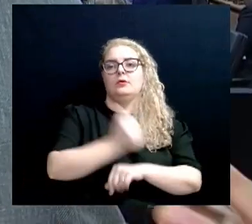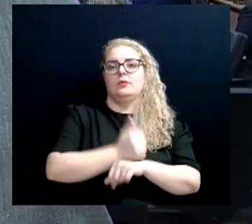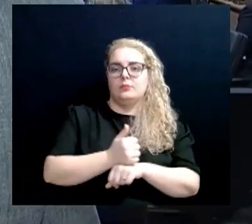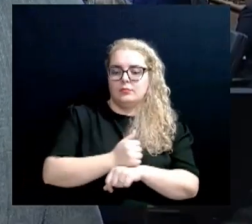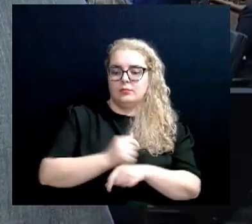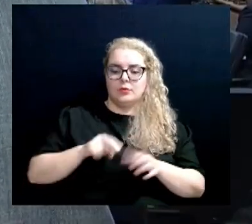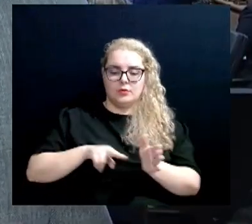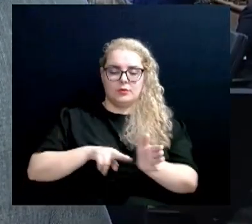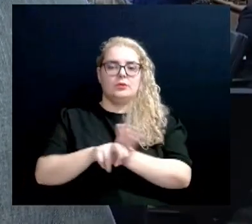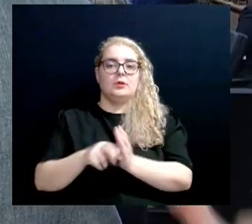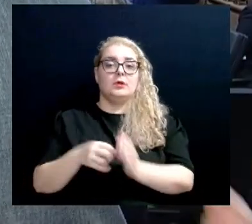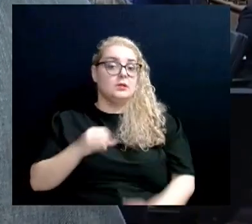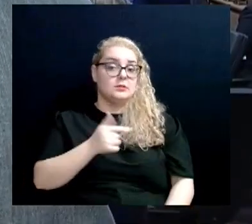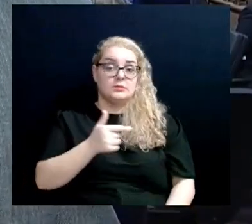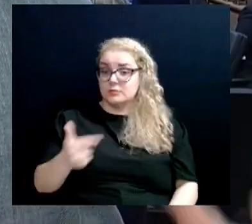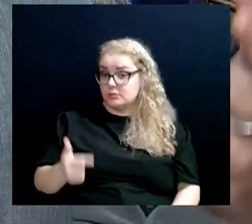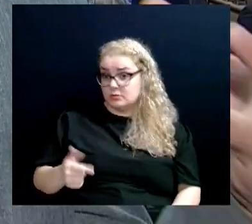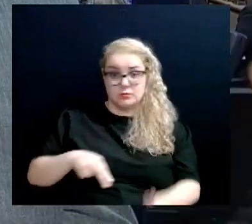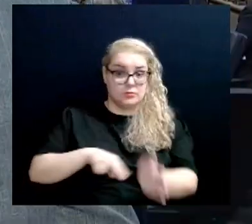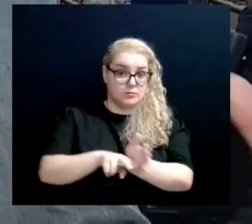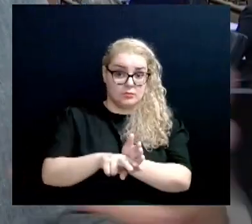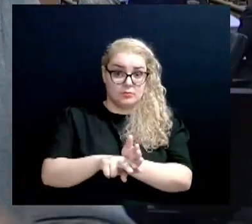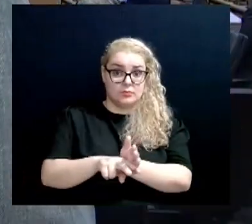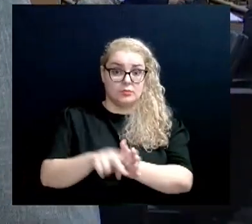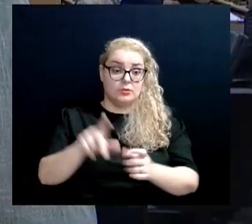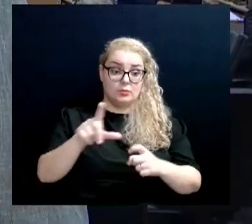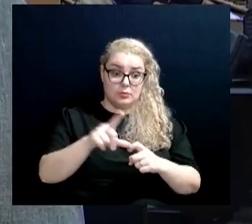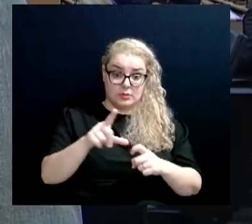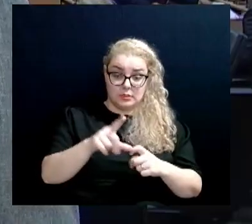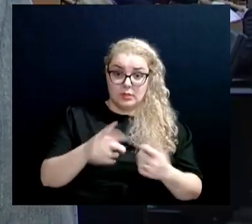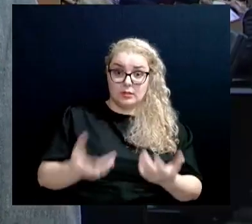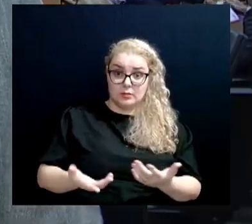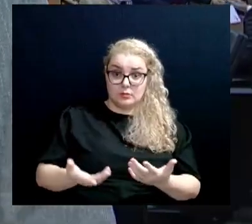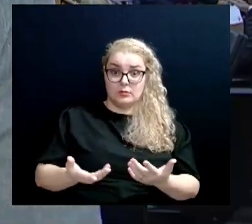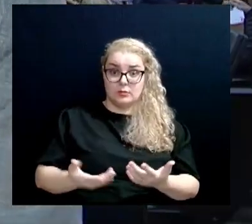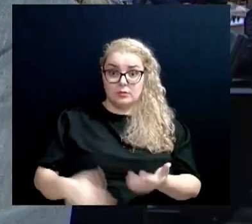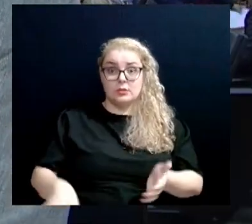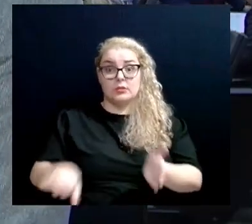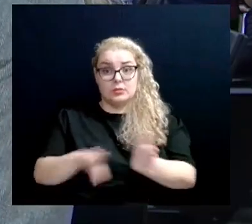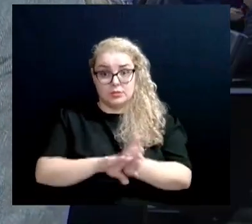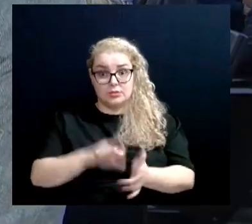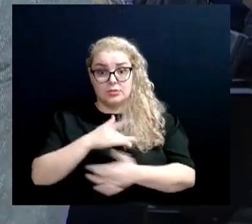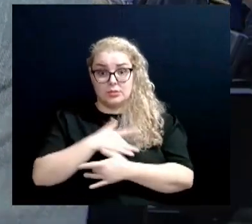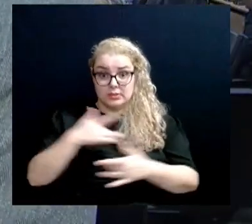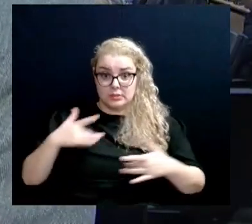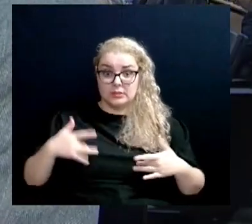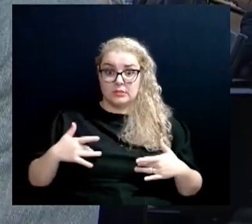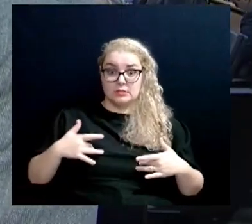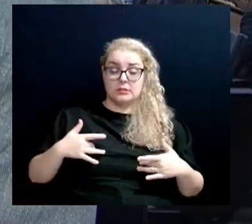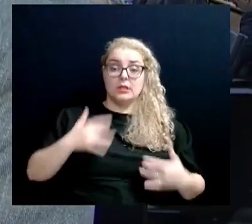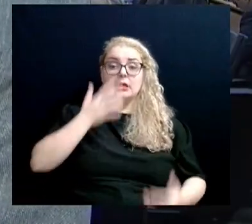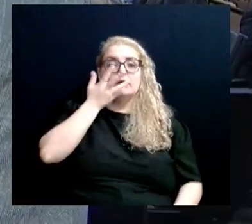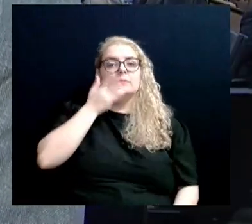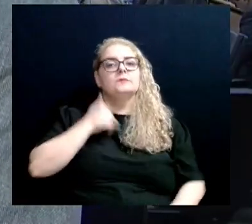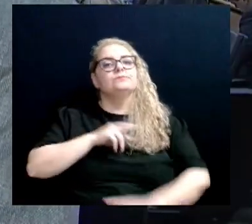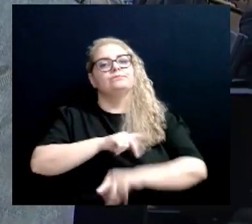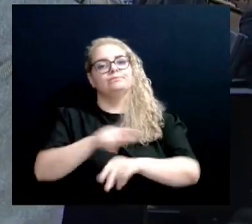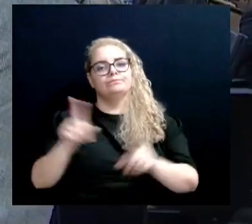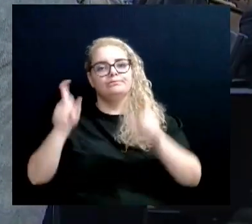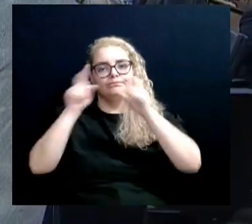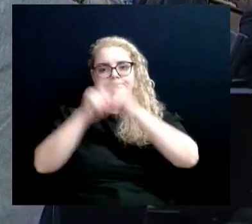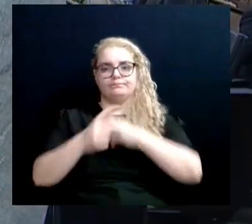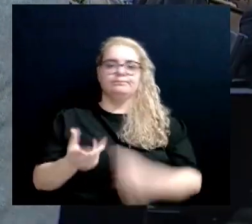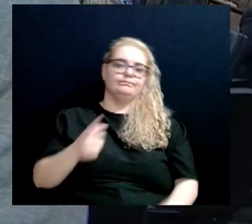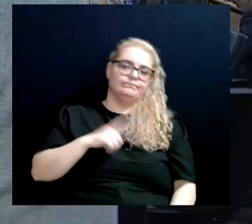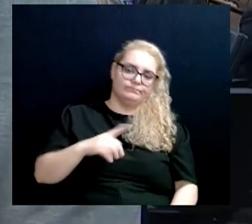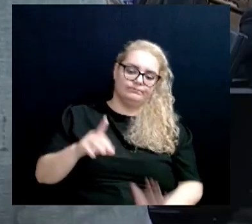E se não tem o diagnóstico e o laudo que venha da saúde, a criança vai ter muita dificuldade de obter esses